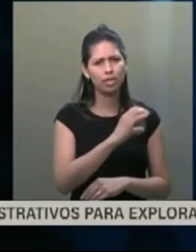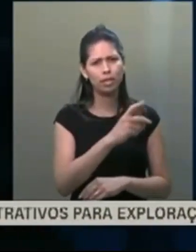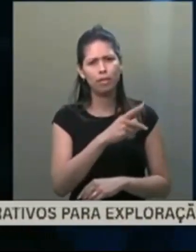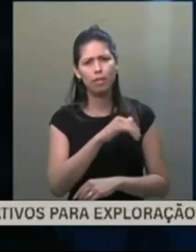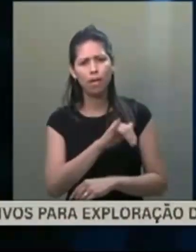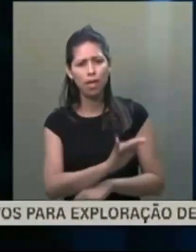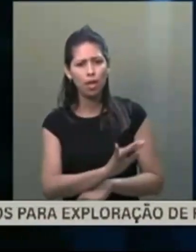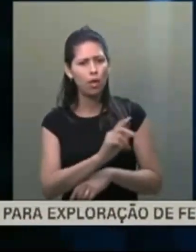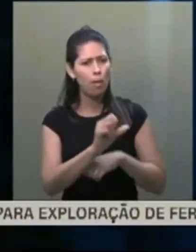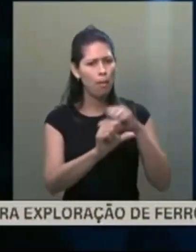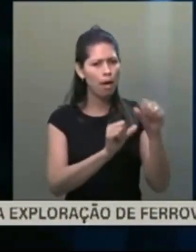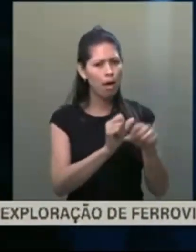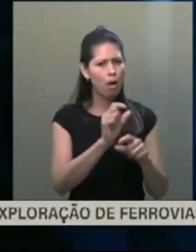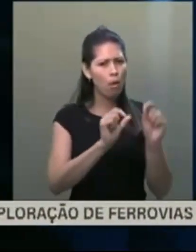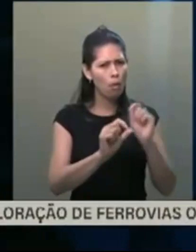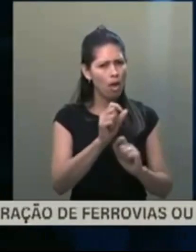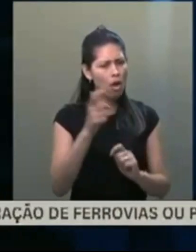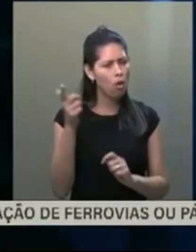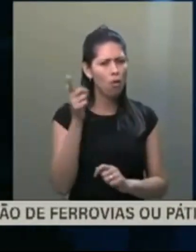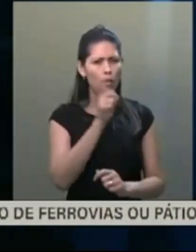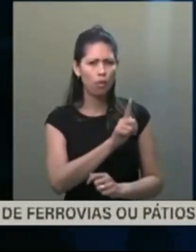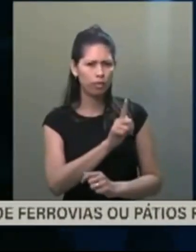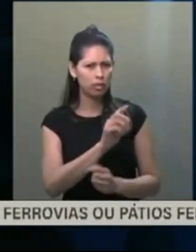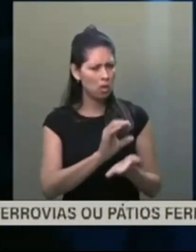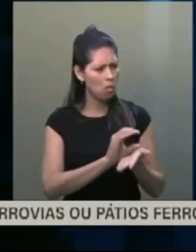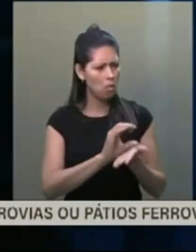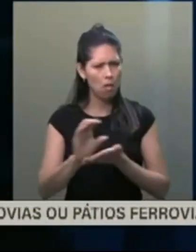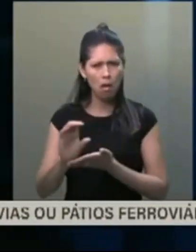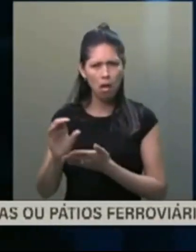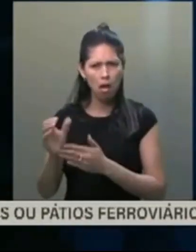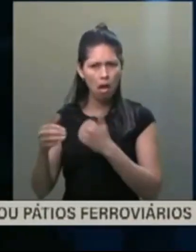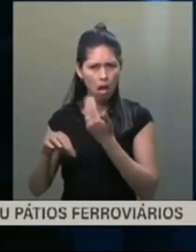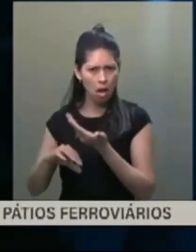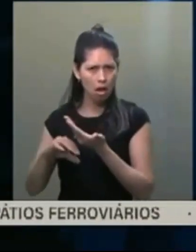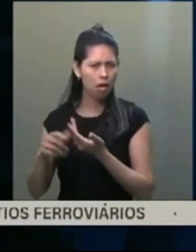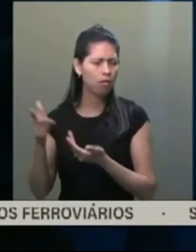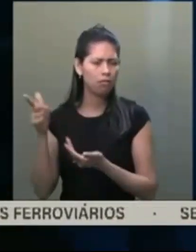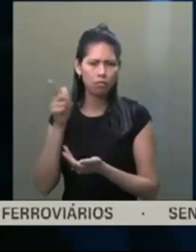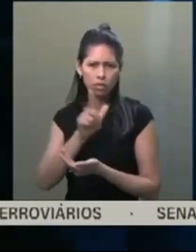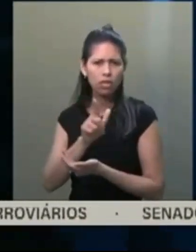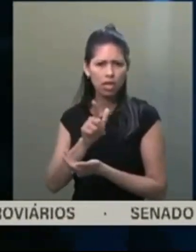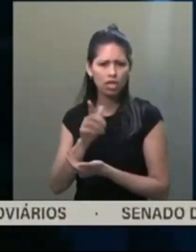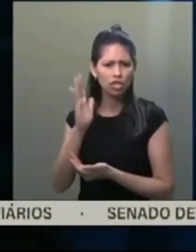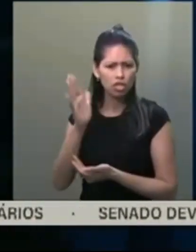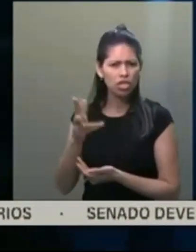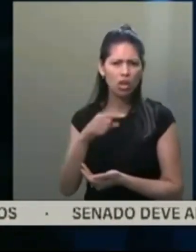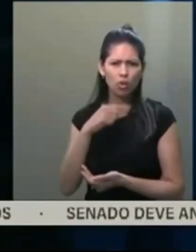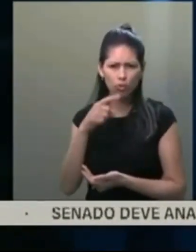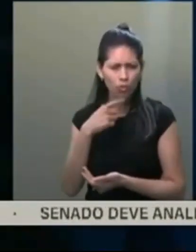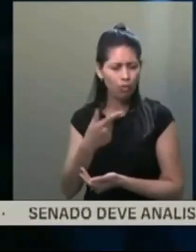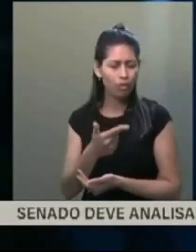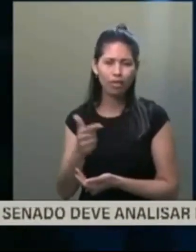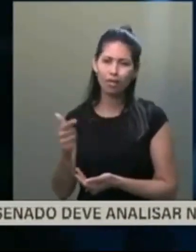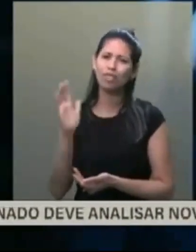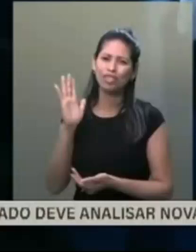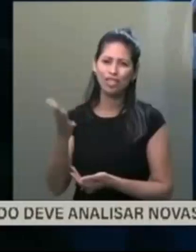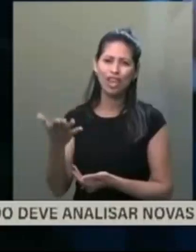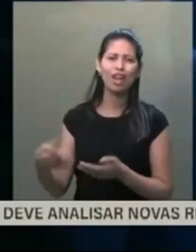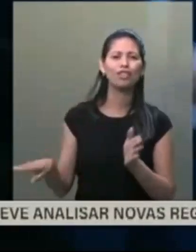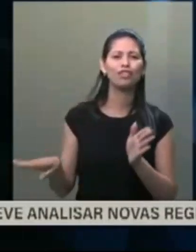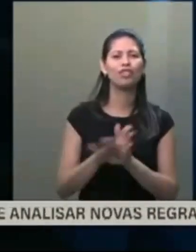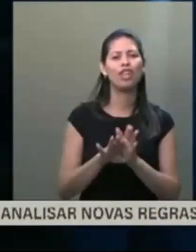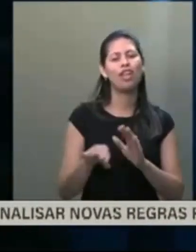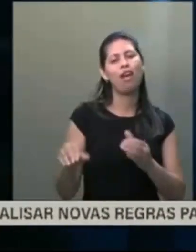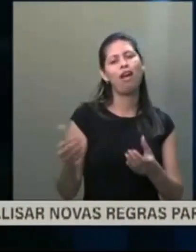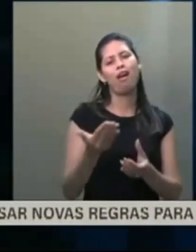mista vai ganhar grande adesão na Câmara. Não tenha dúvida, aqui já tem as assinaturas. E vai